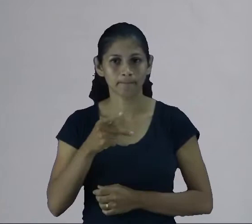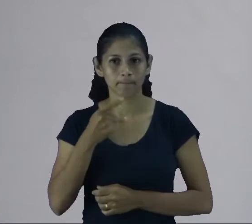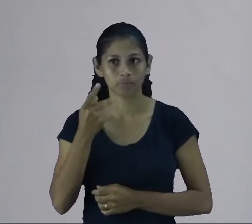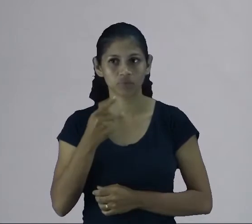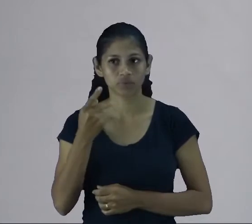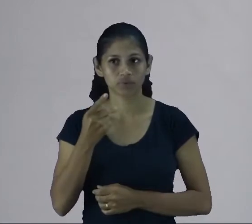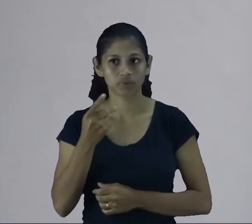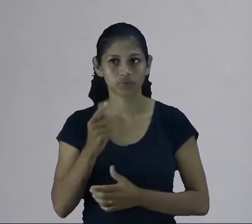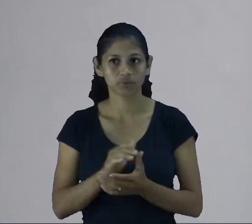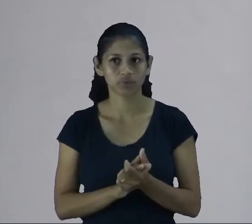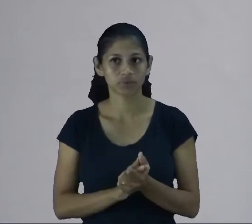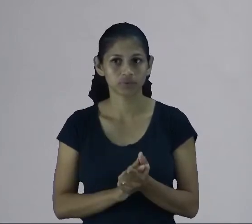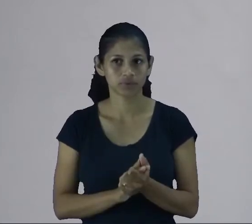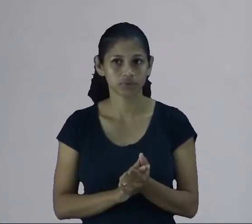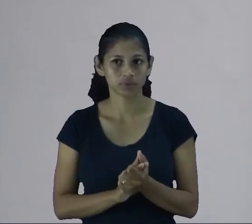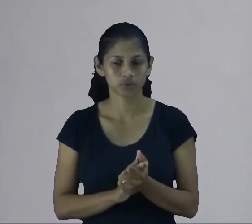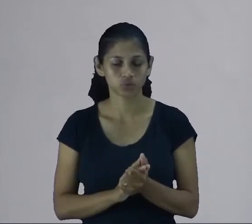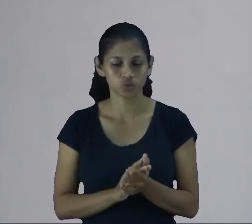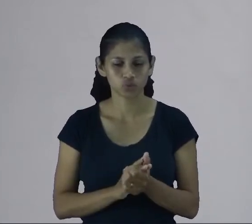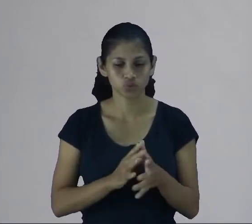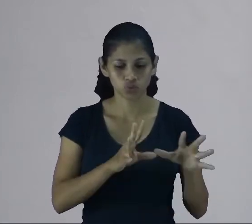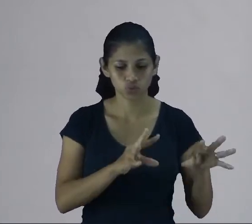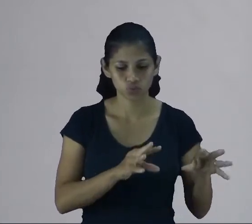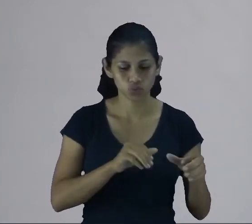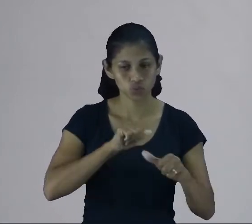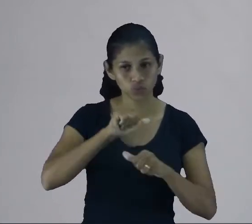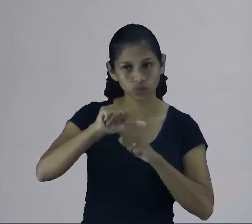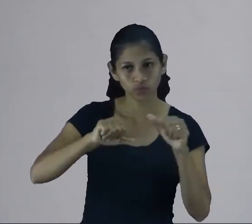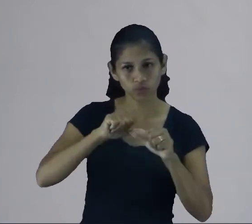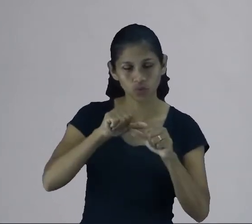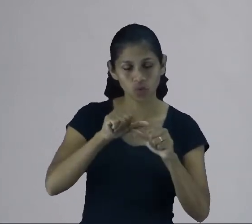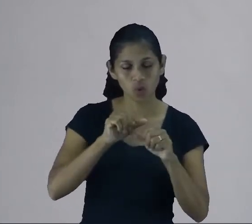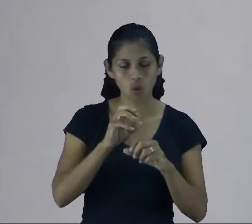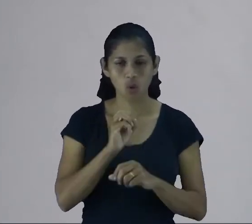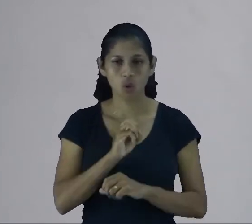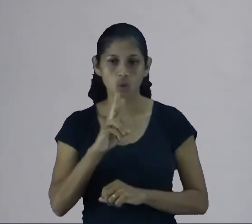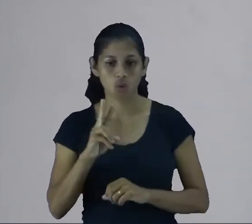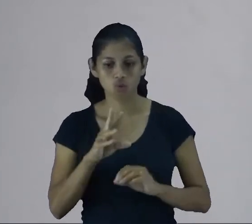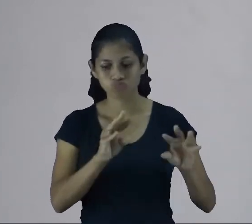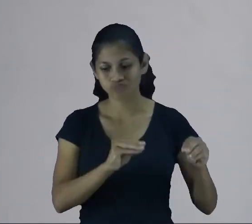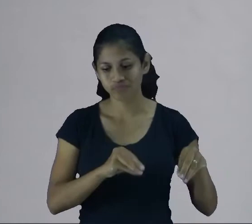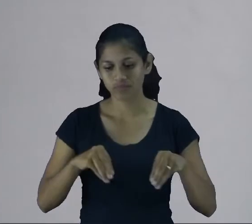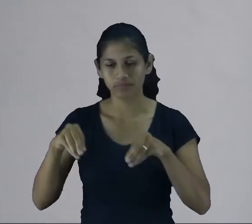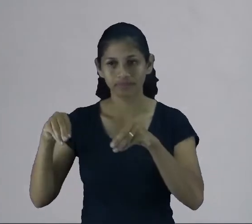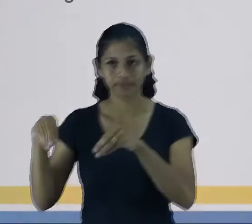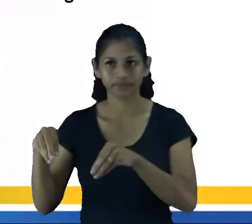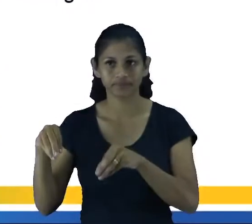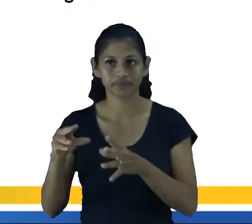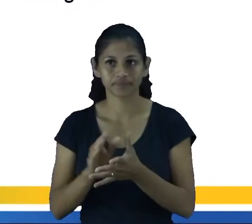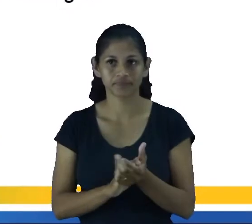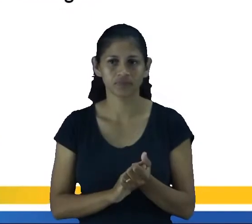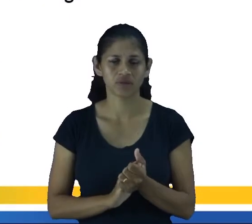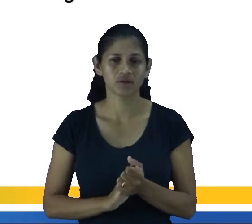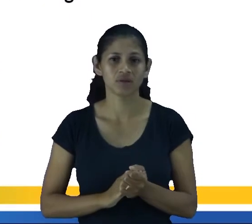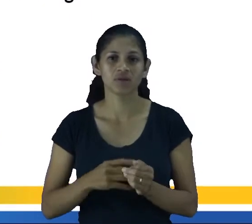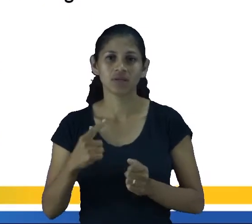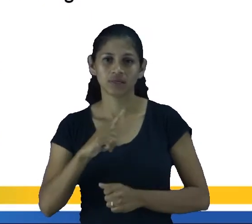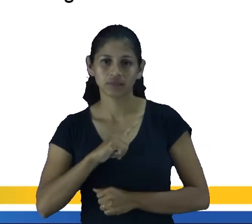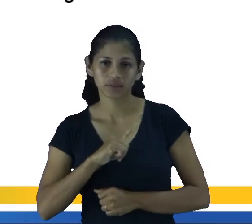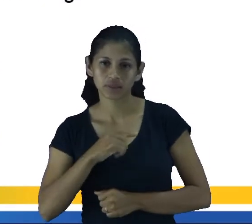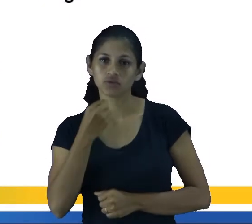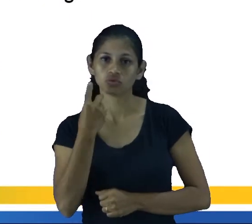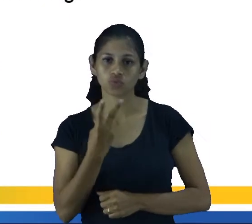de simples troca ou deslocamento. Então, nesse tipo de reação, a gente vai ter o quê? A gente vai ter duas